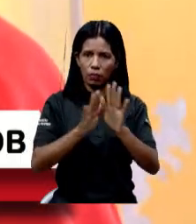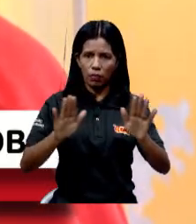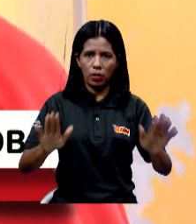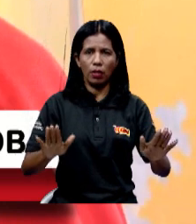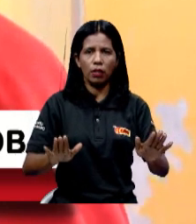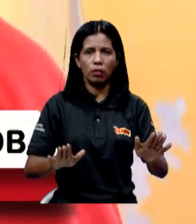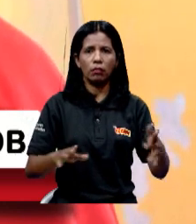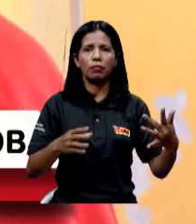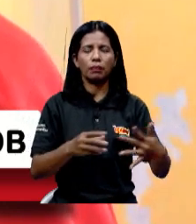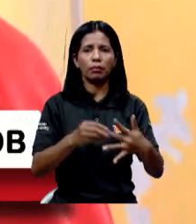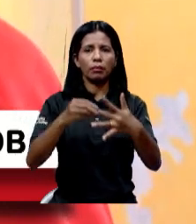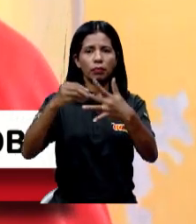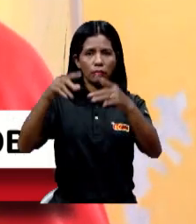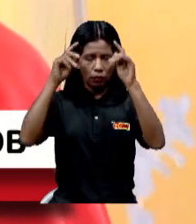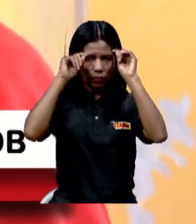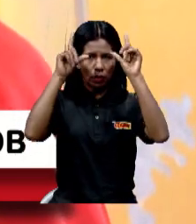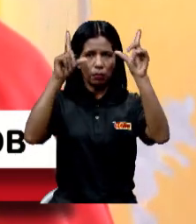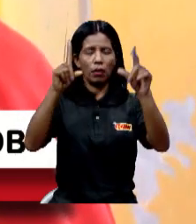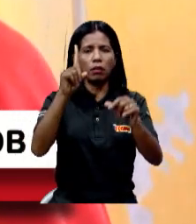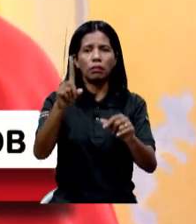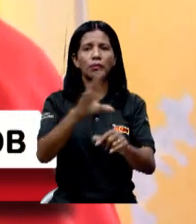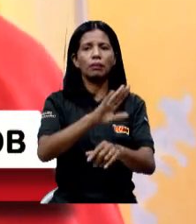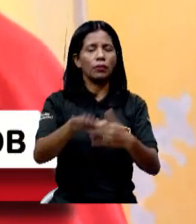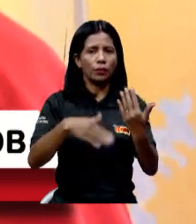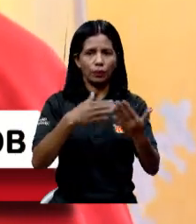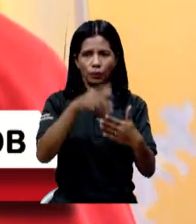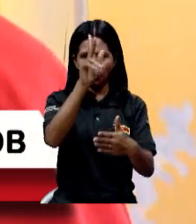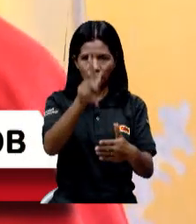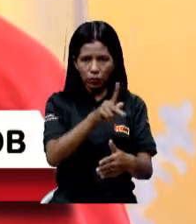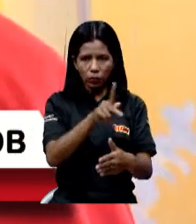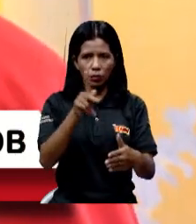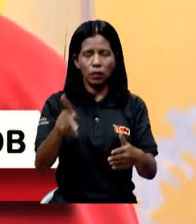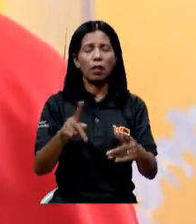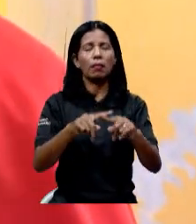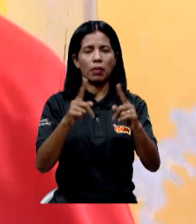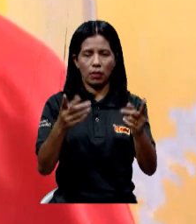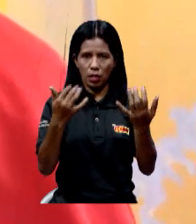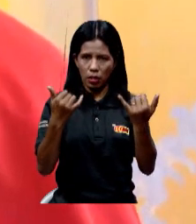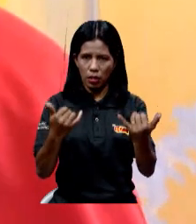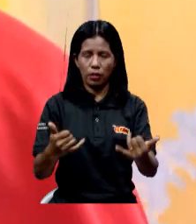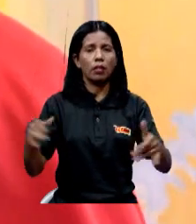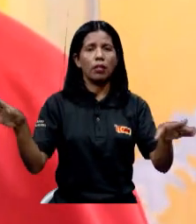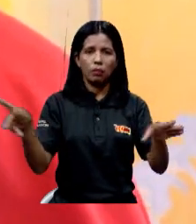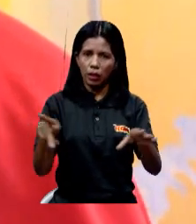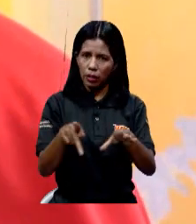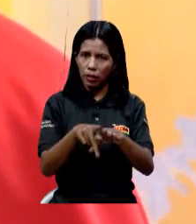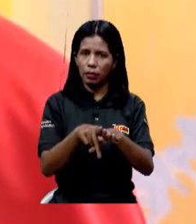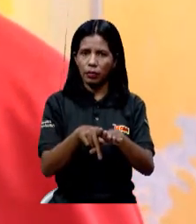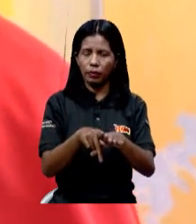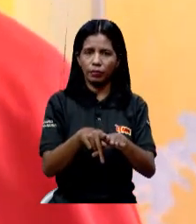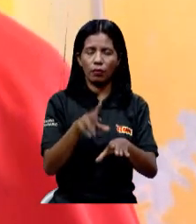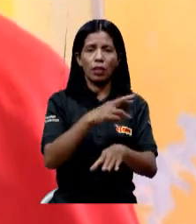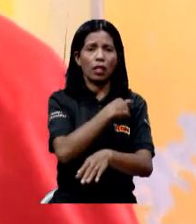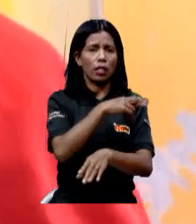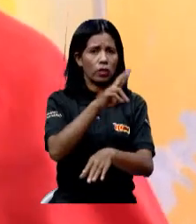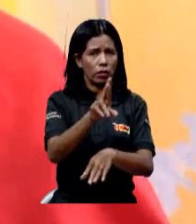Identidade ida, mas a paz, liu. Timor ida, nem veio também com a maioria católica. Mas agora a presença seitas religiões